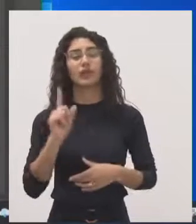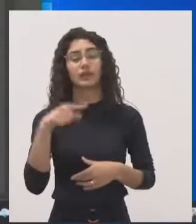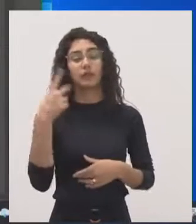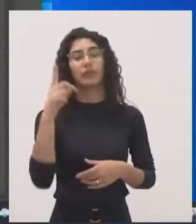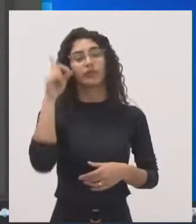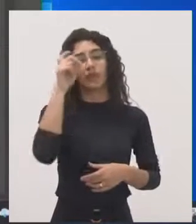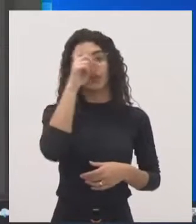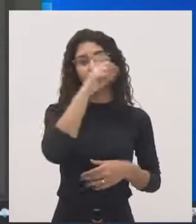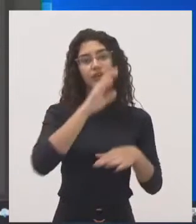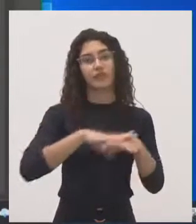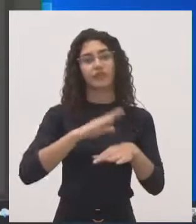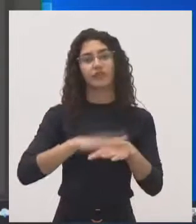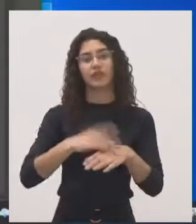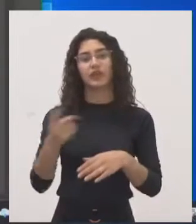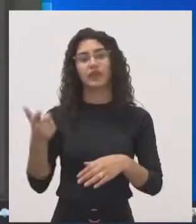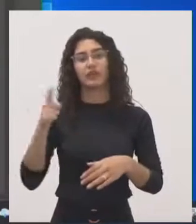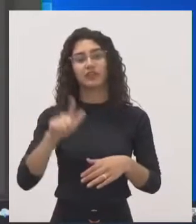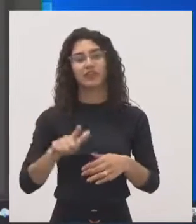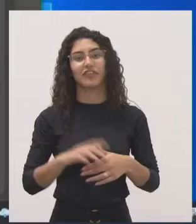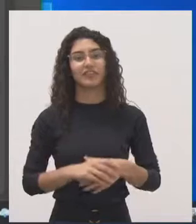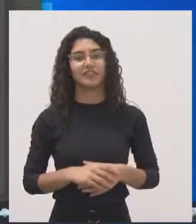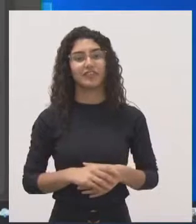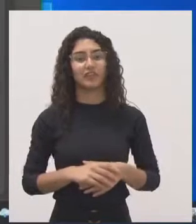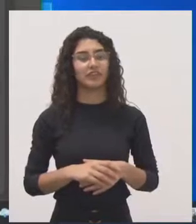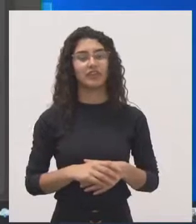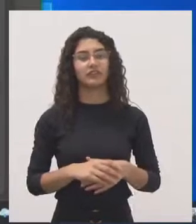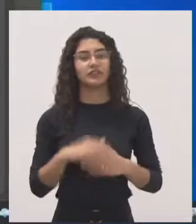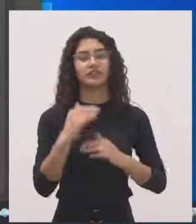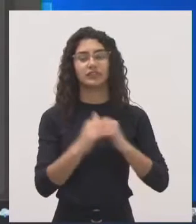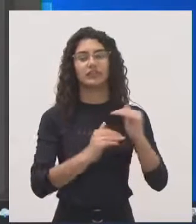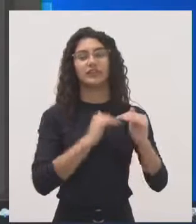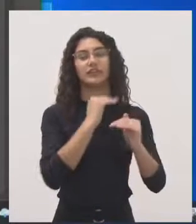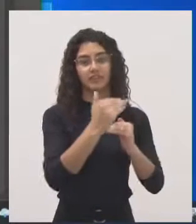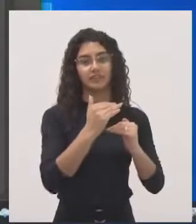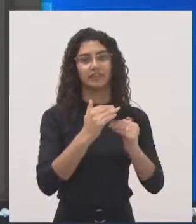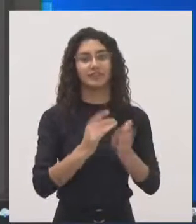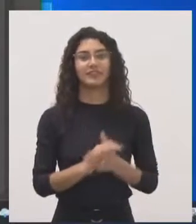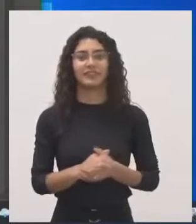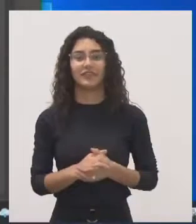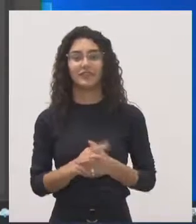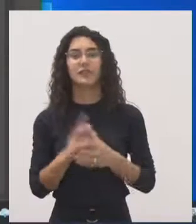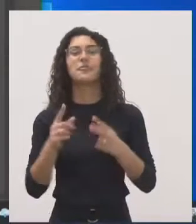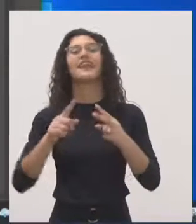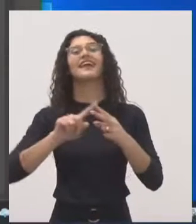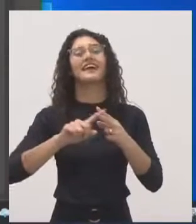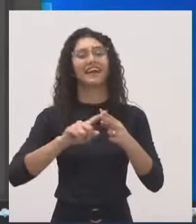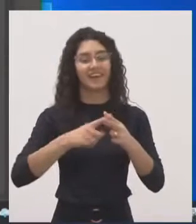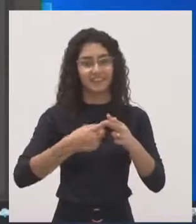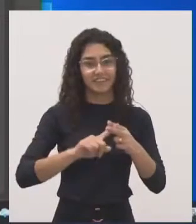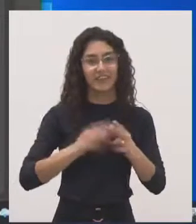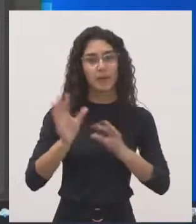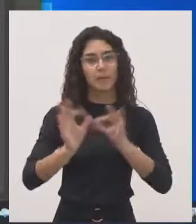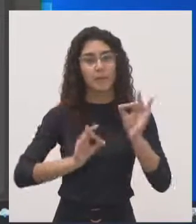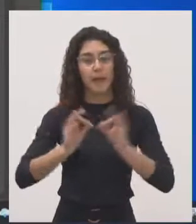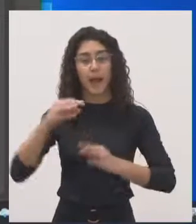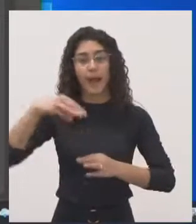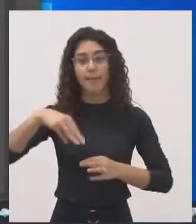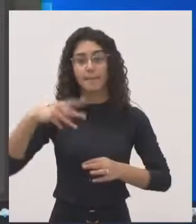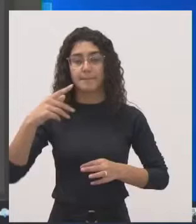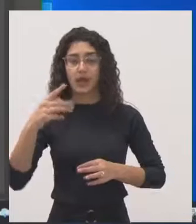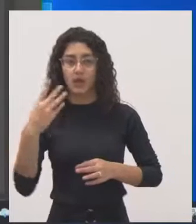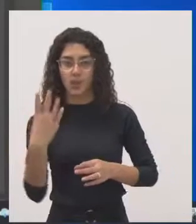para fazer reprodução. Então, o primeiro passo, vai em configurações, saída